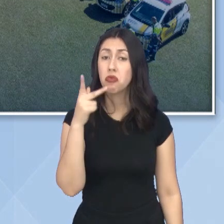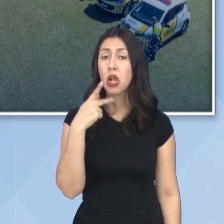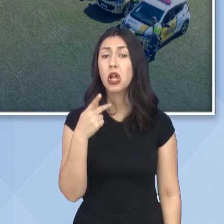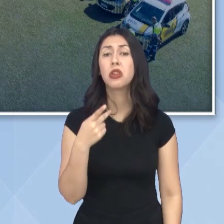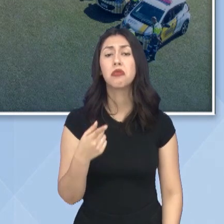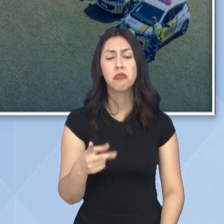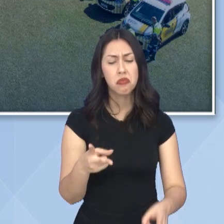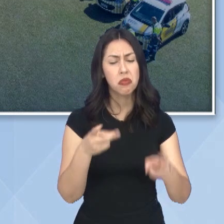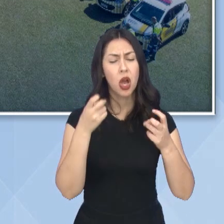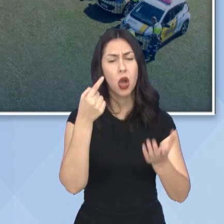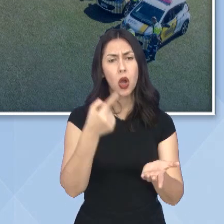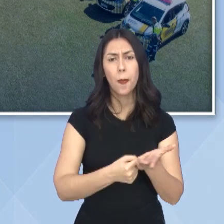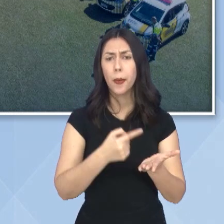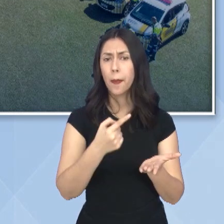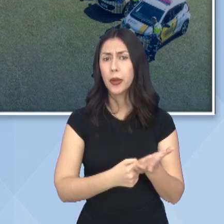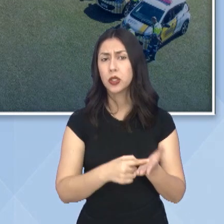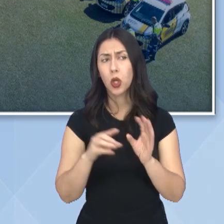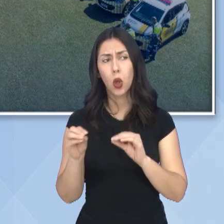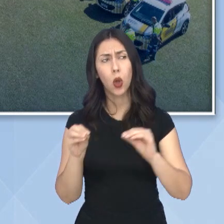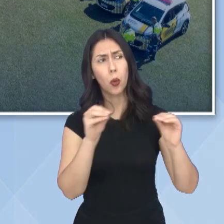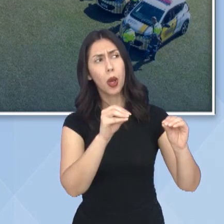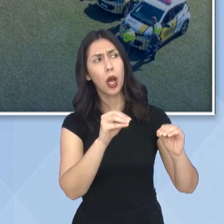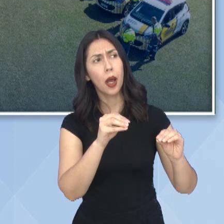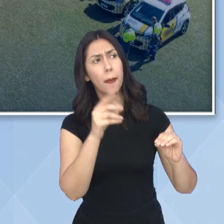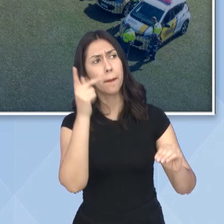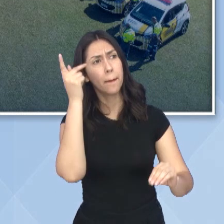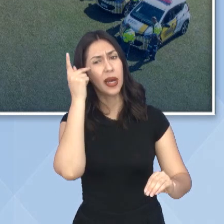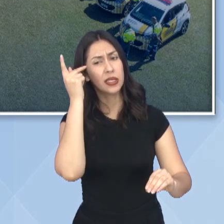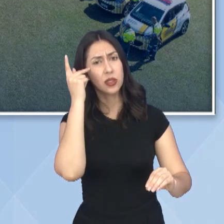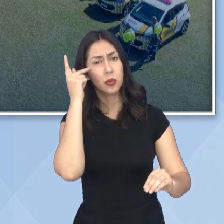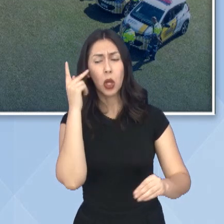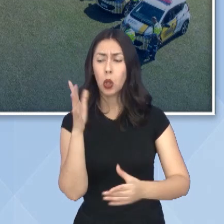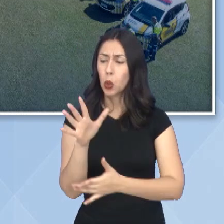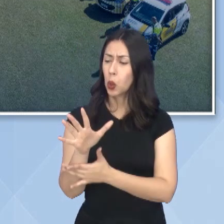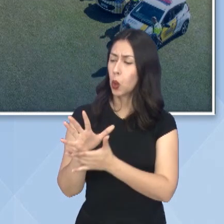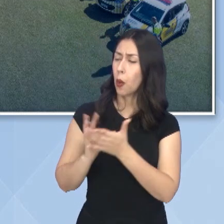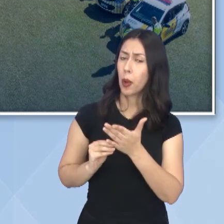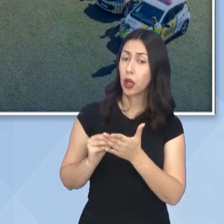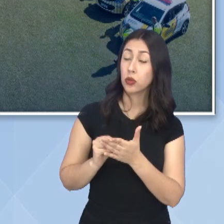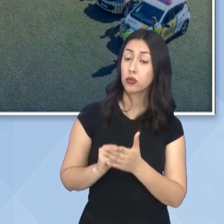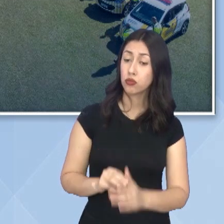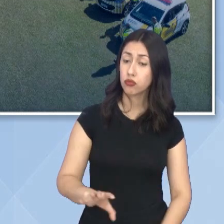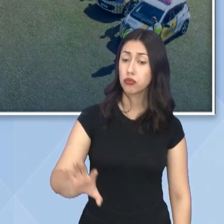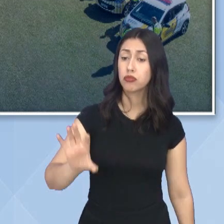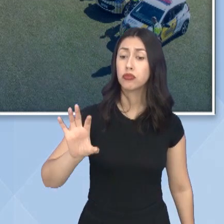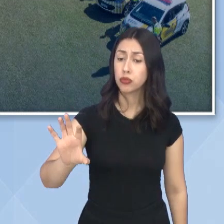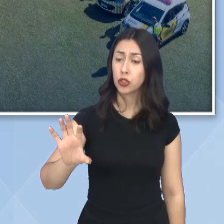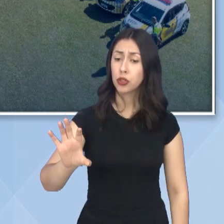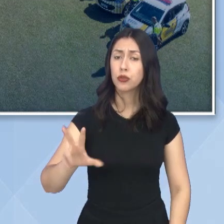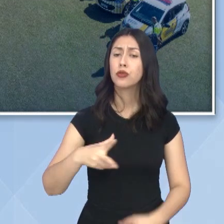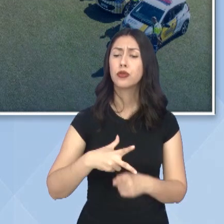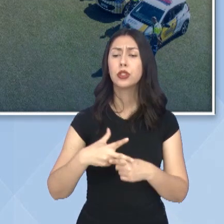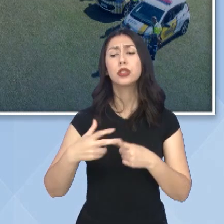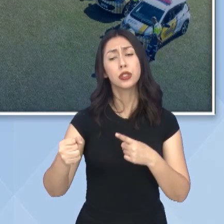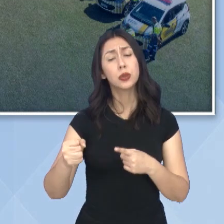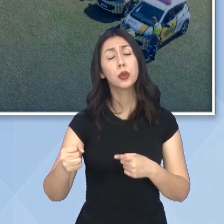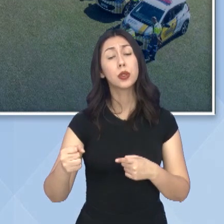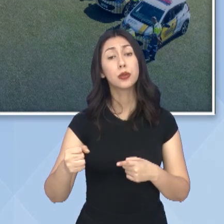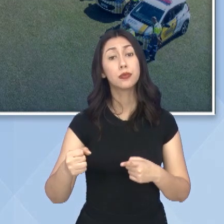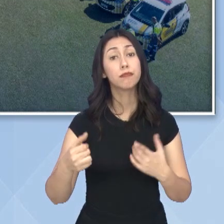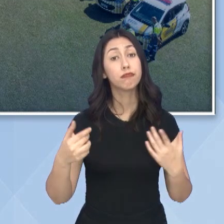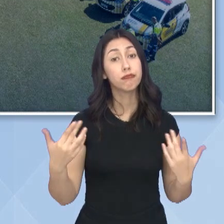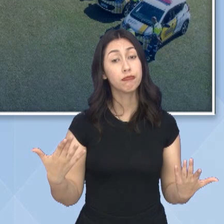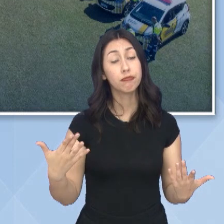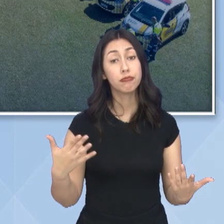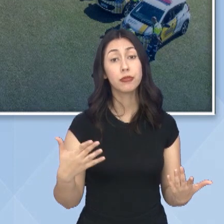levar também para São Paulo cada vez mais esse modelo, que é um modelo vencedor agora, ou seja,